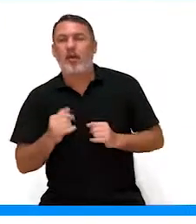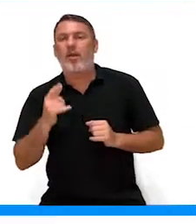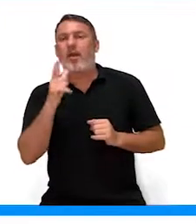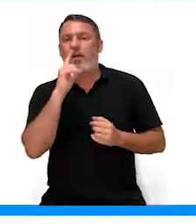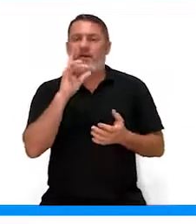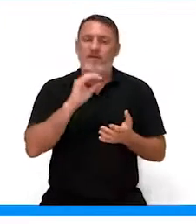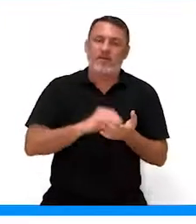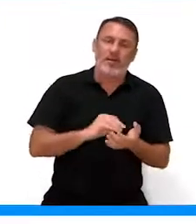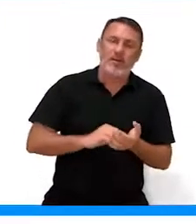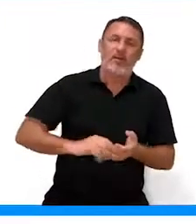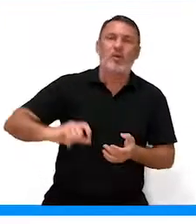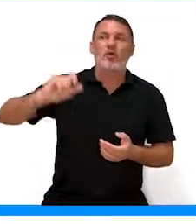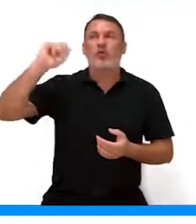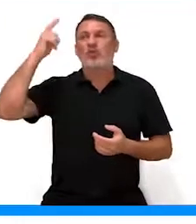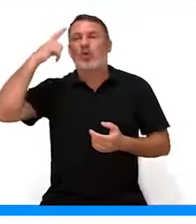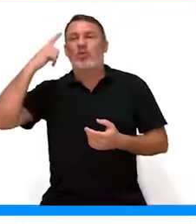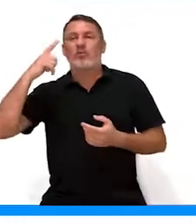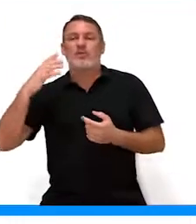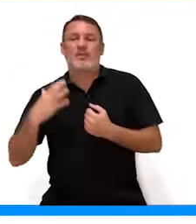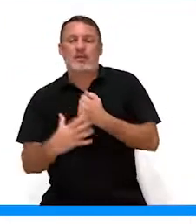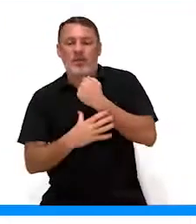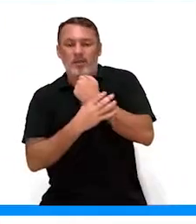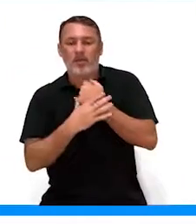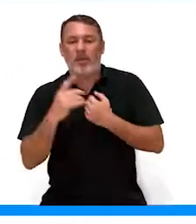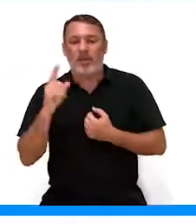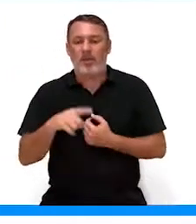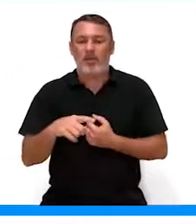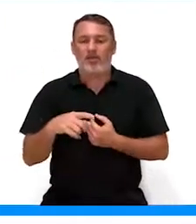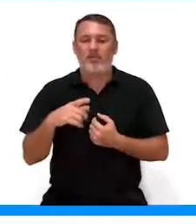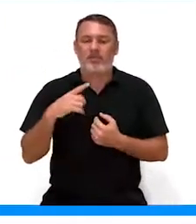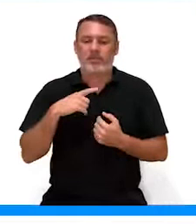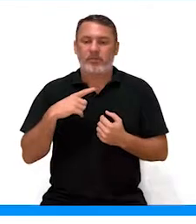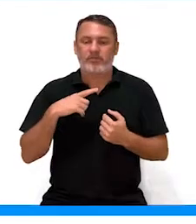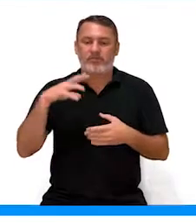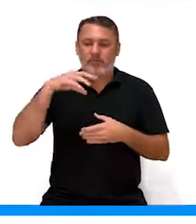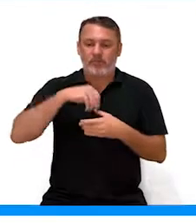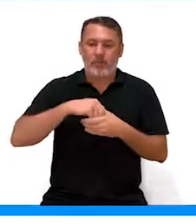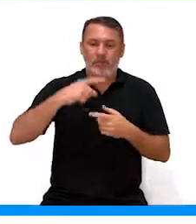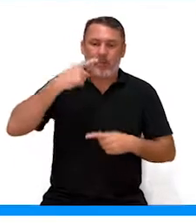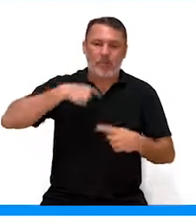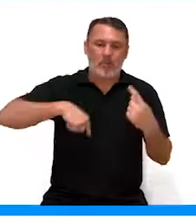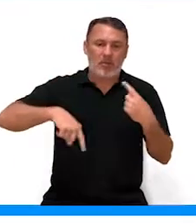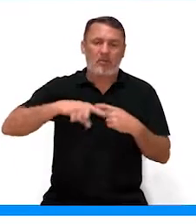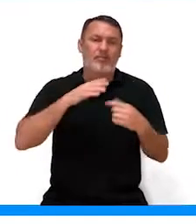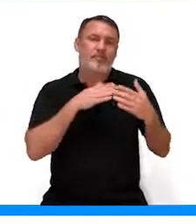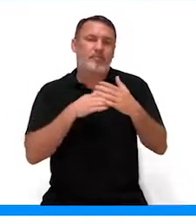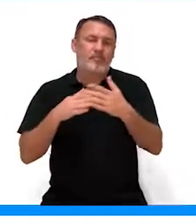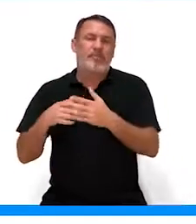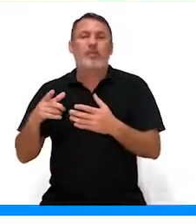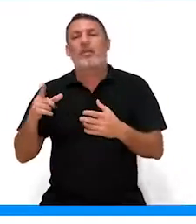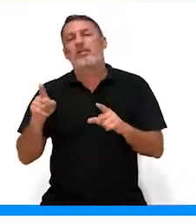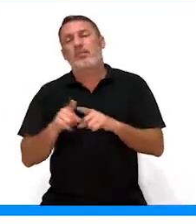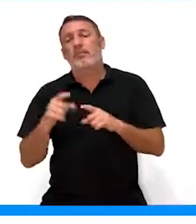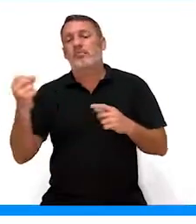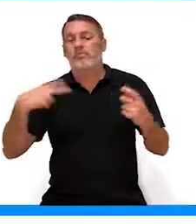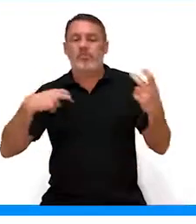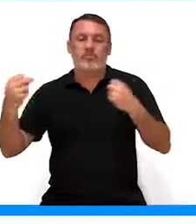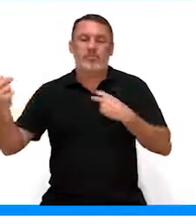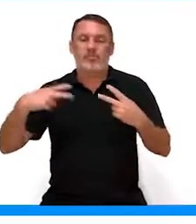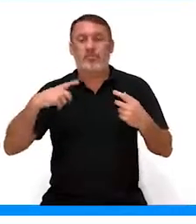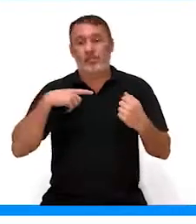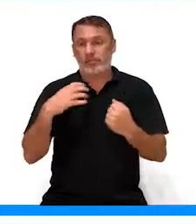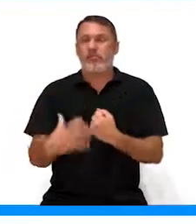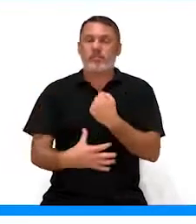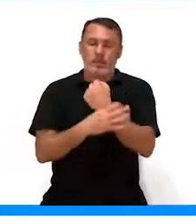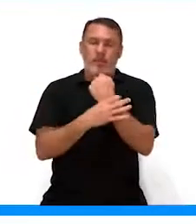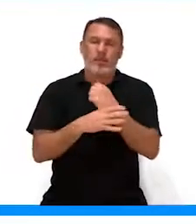contra a desidratação, contra a radiação, porque a gente vai ter a melanina, né? A micro-organismos patogênicos devido a essa barreira